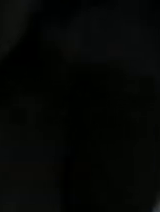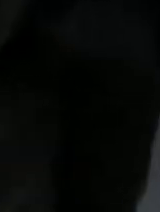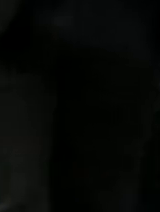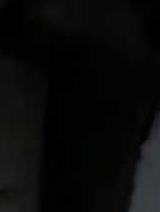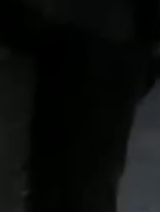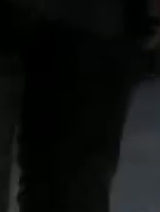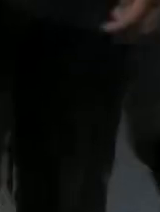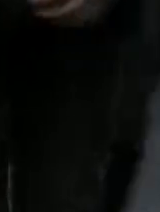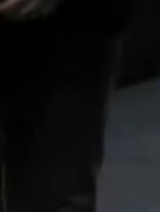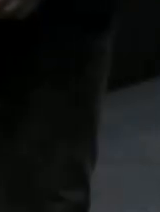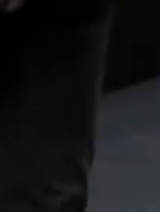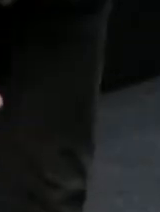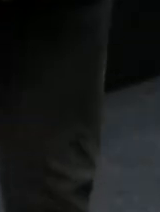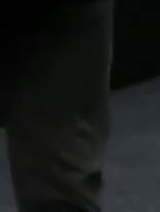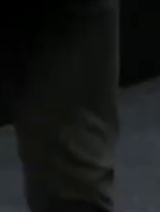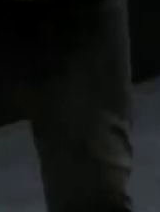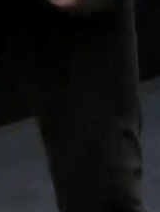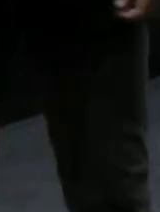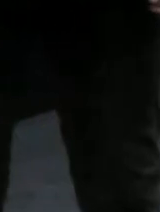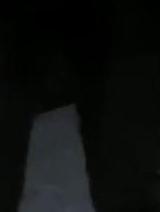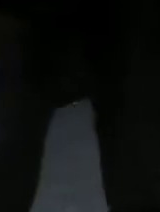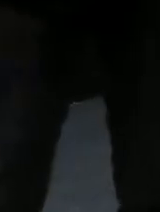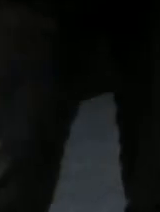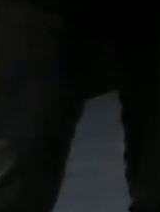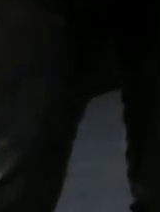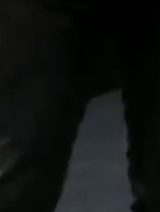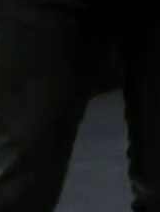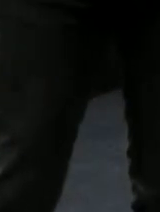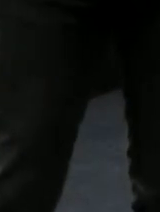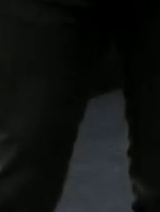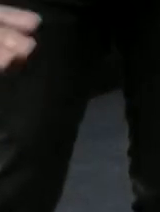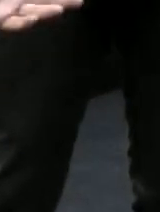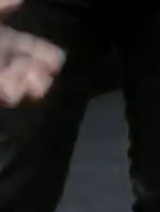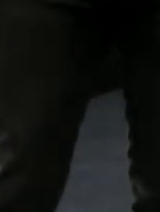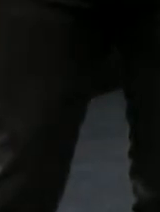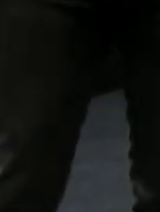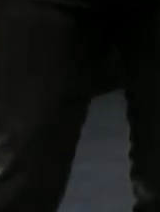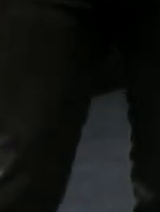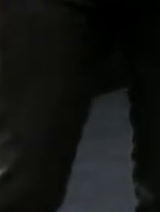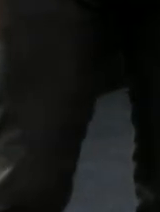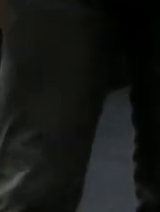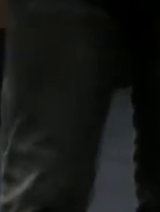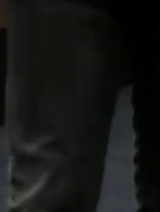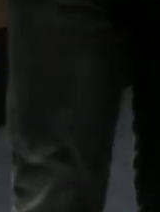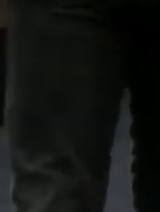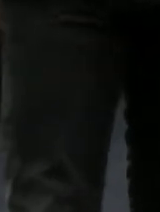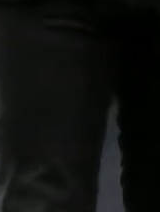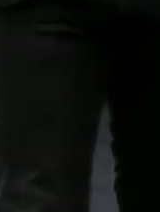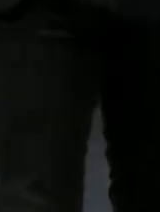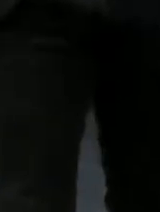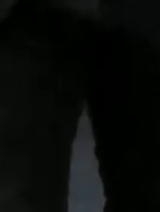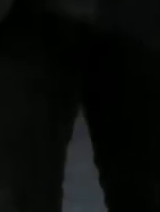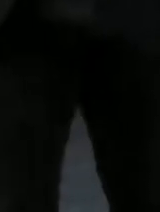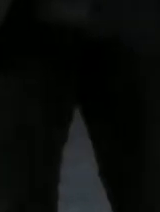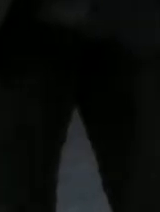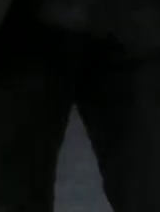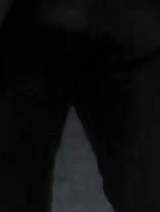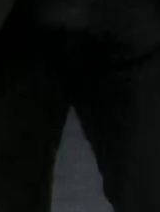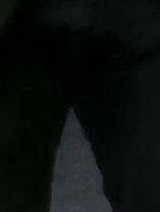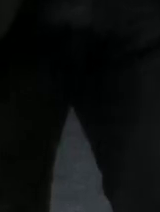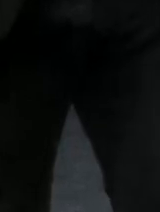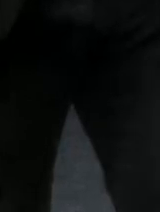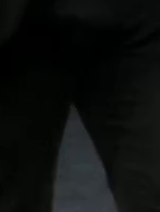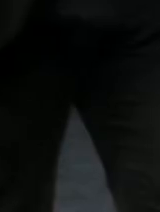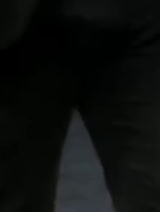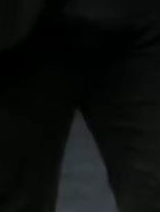deputado aqui que eu falei maravilhosa tem o Gustavo Smith dizer tem uma vitória